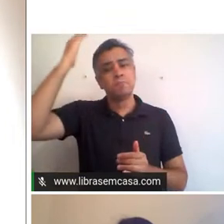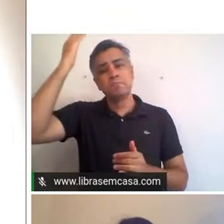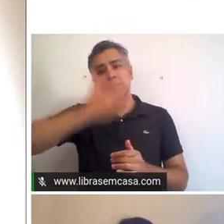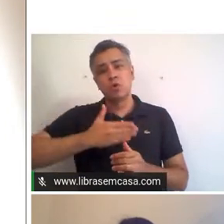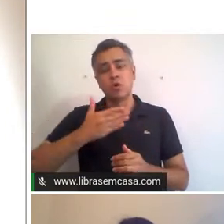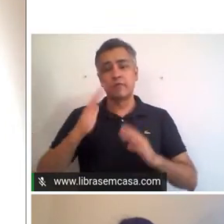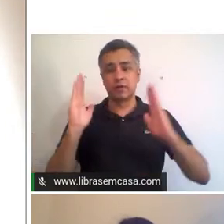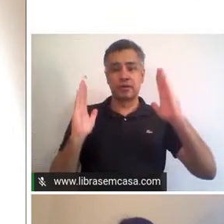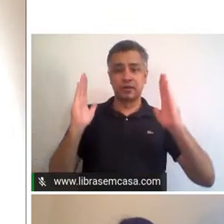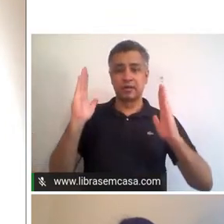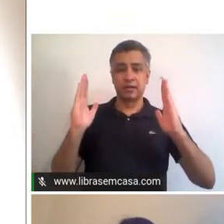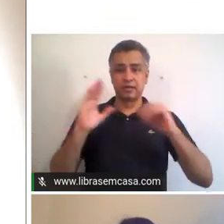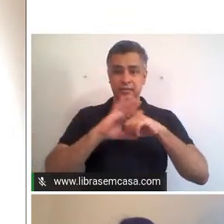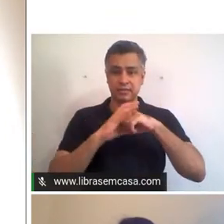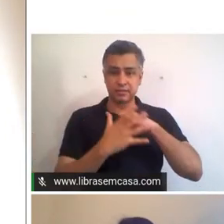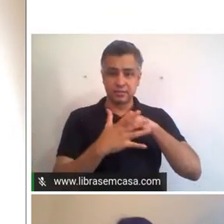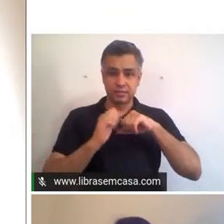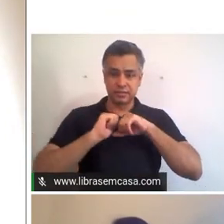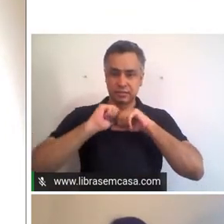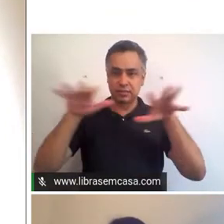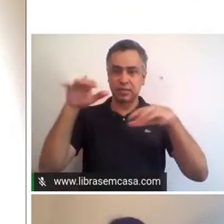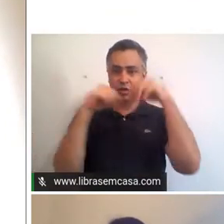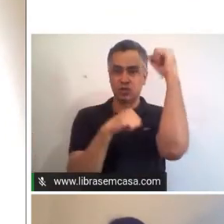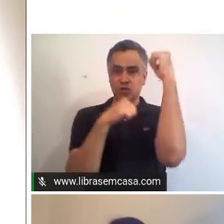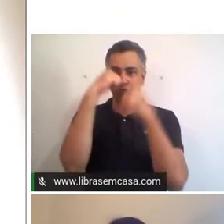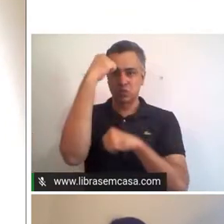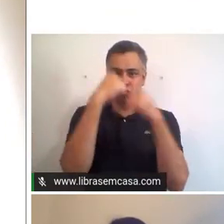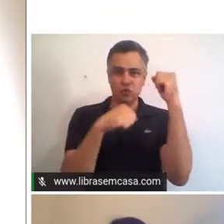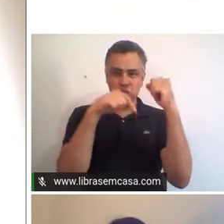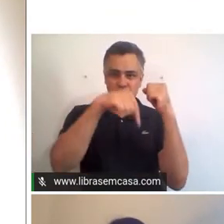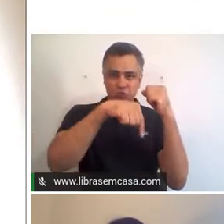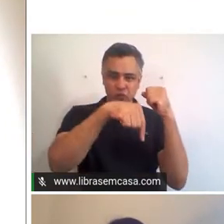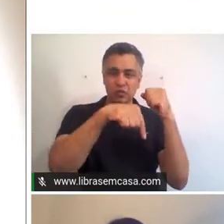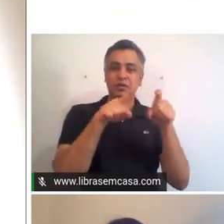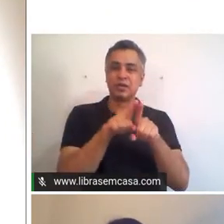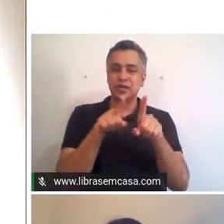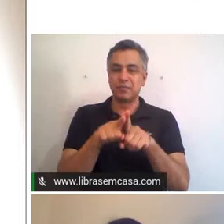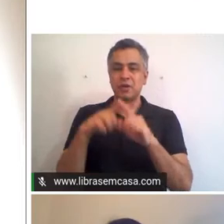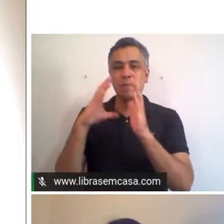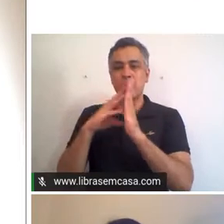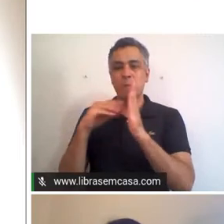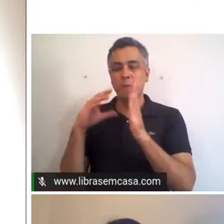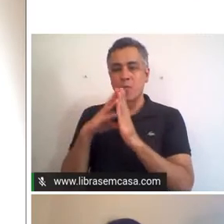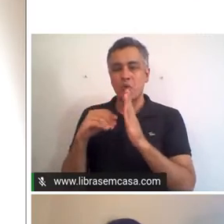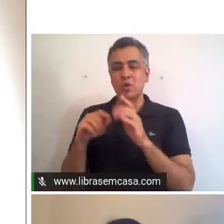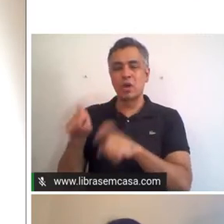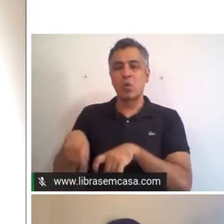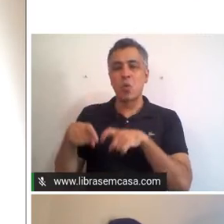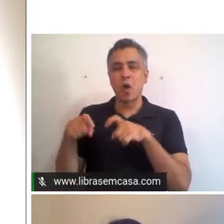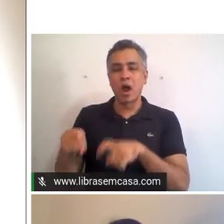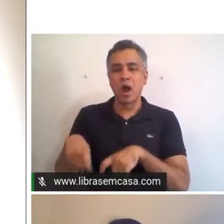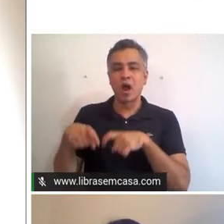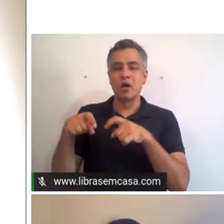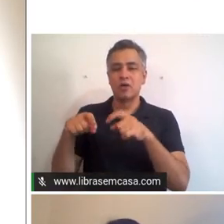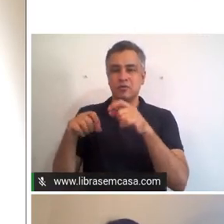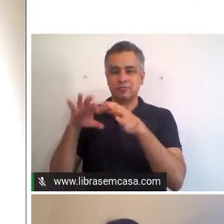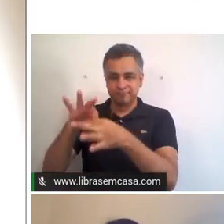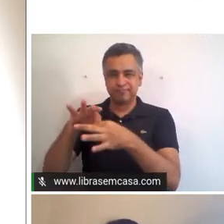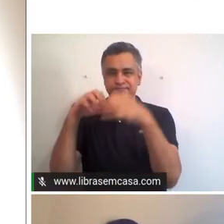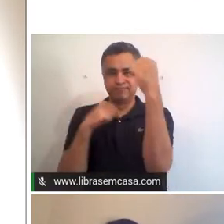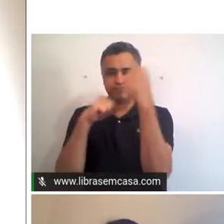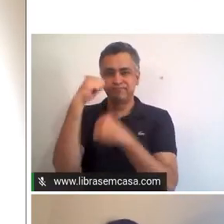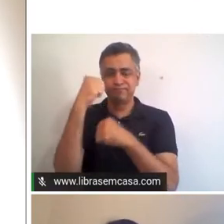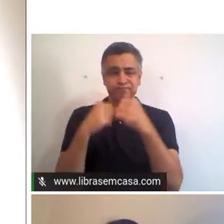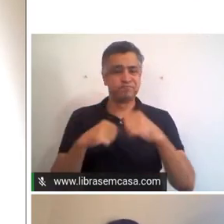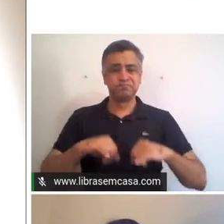a indústria, né, de ultraprocessados e o modelo agroindustrial sofreu pouquíssimas consequências em relação a isso, né,